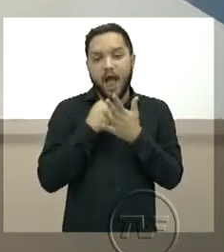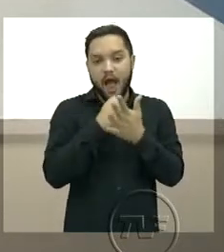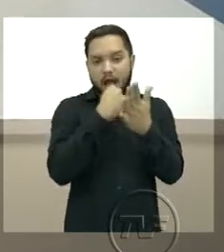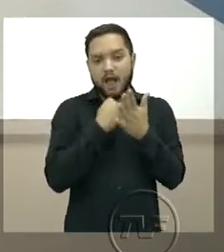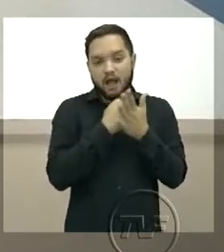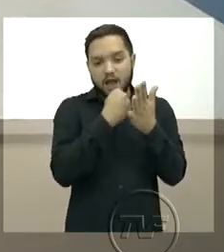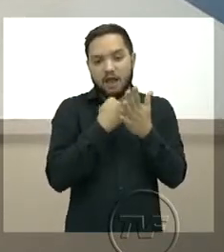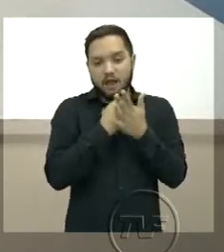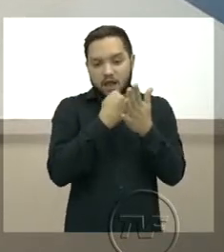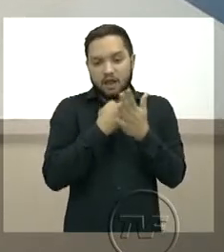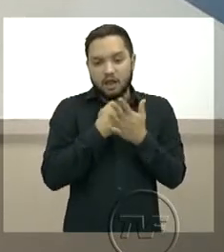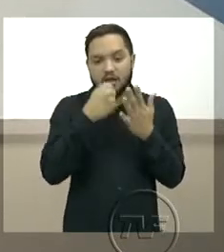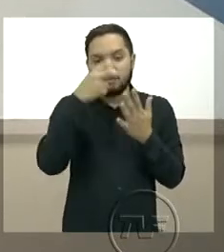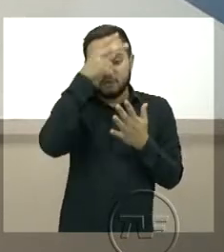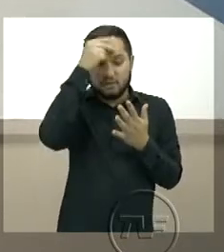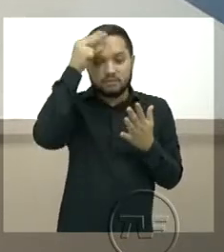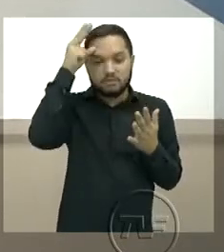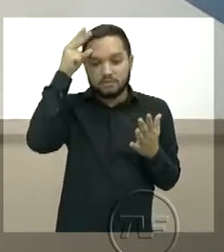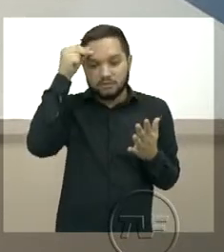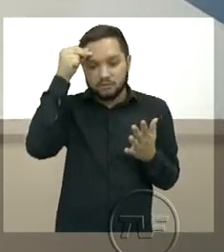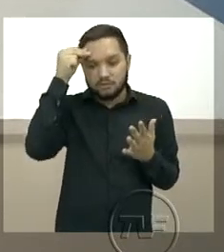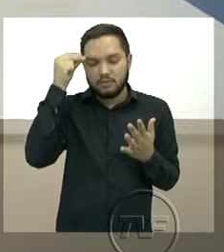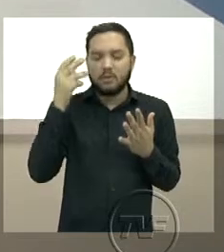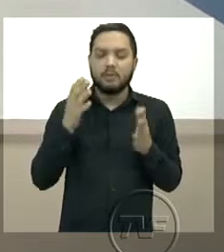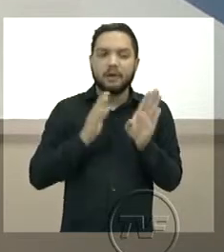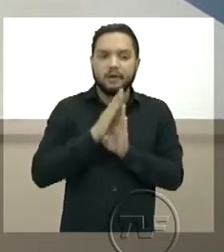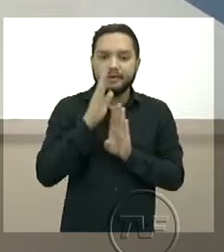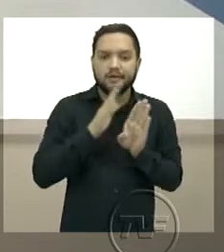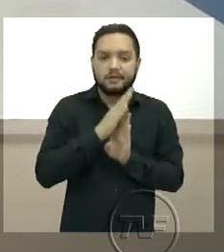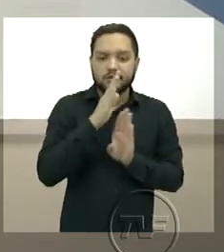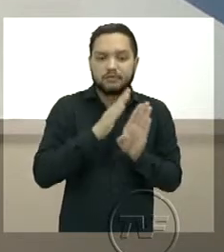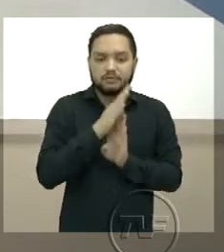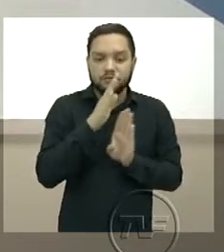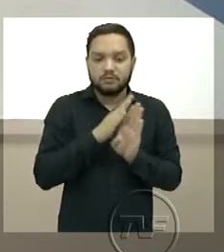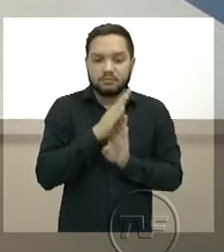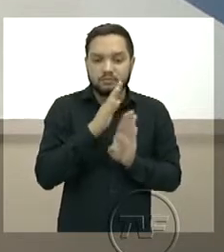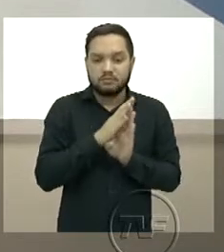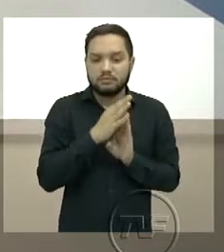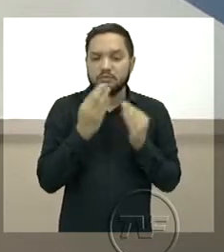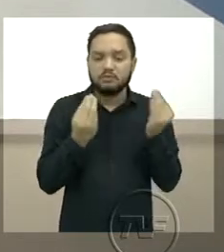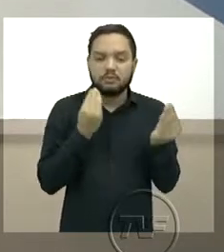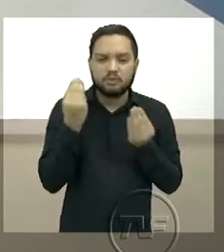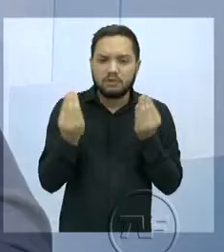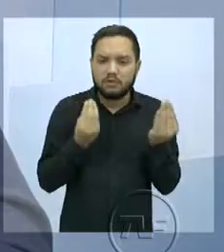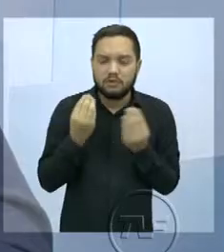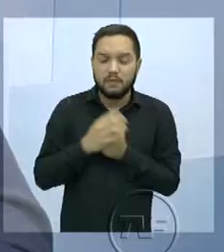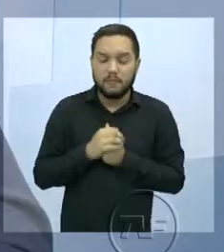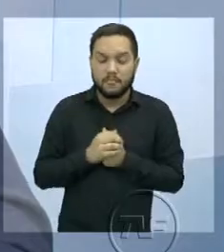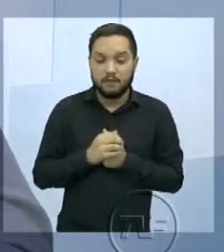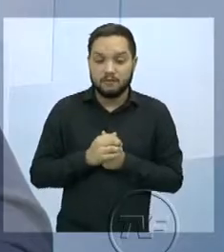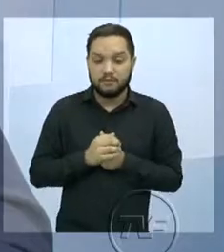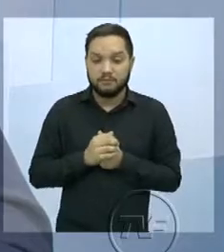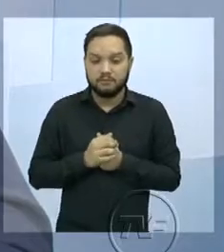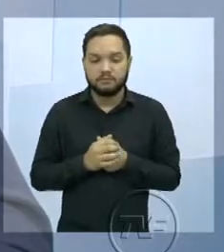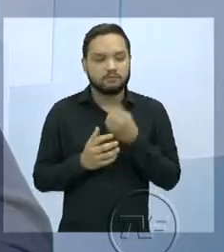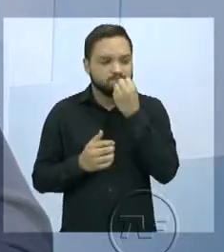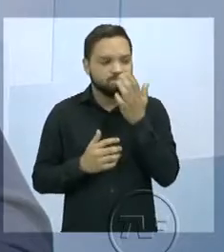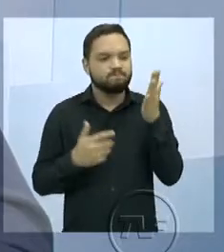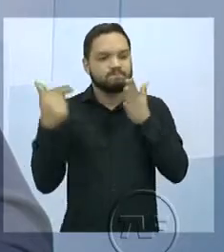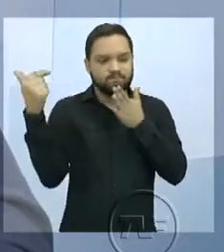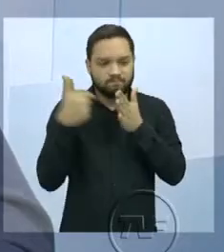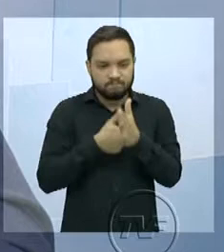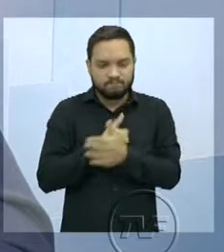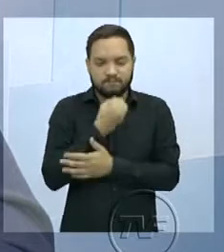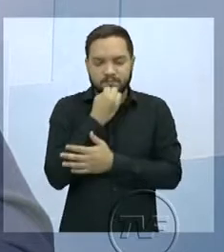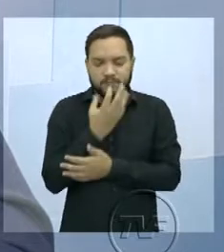estar orientando para o bem-estar social do eleitor, da eleitora, do cidadão e da cidadã? Olha, essa pergunta, Paulo,